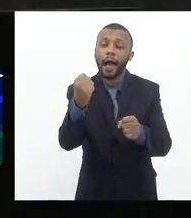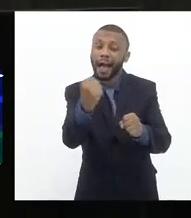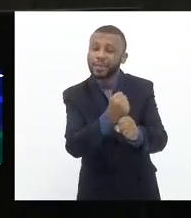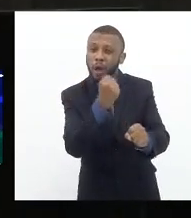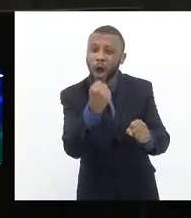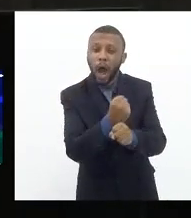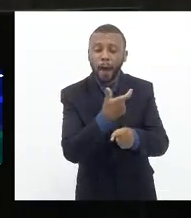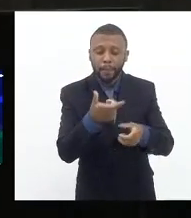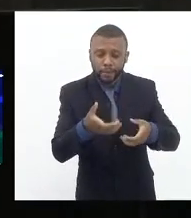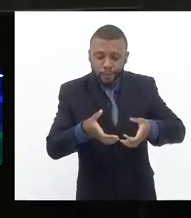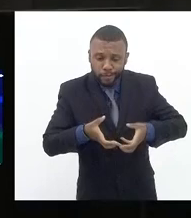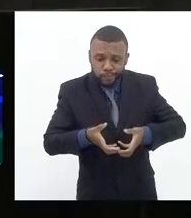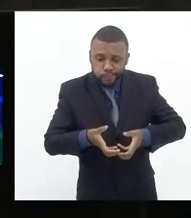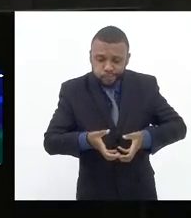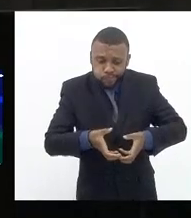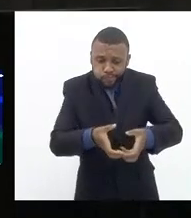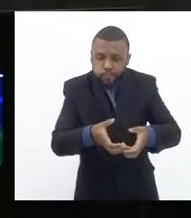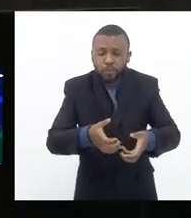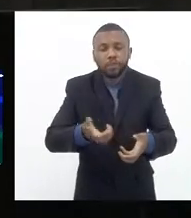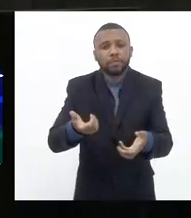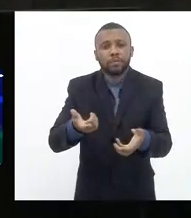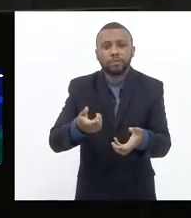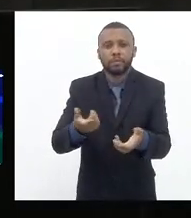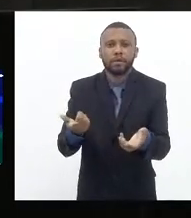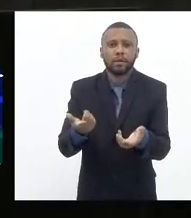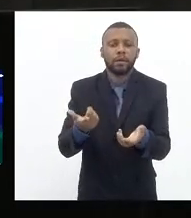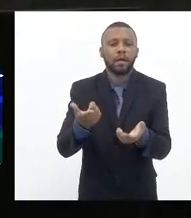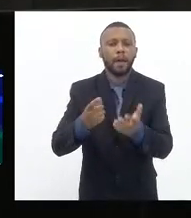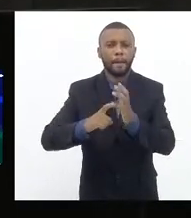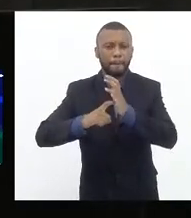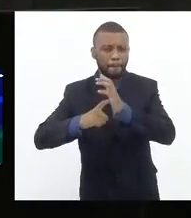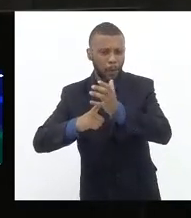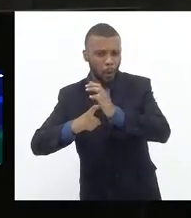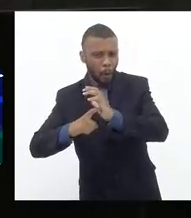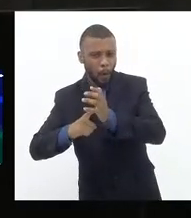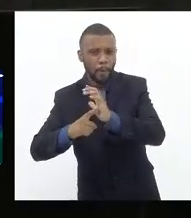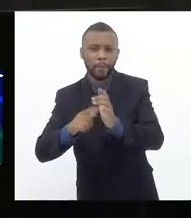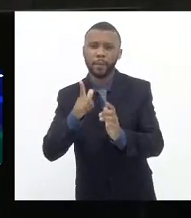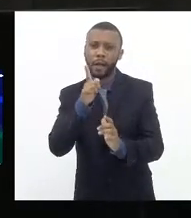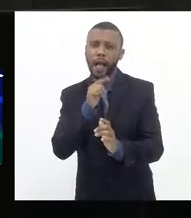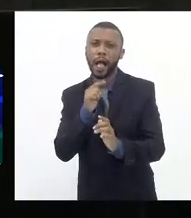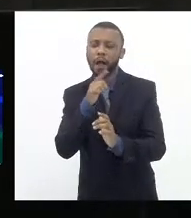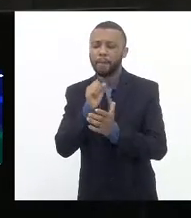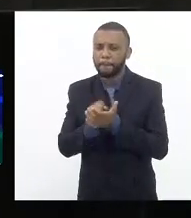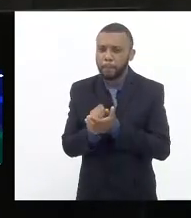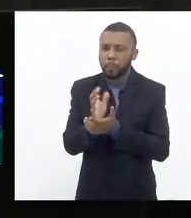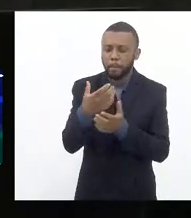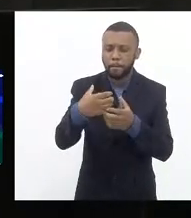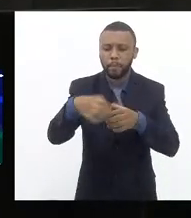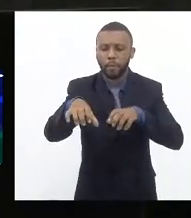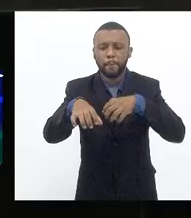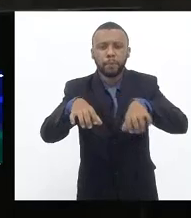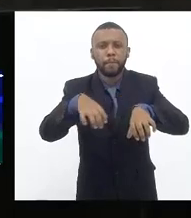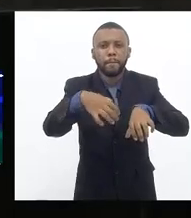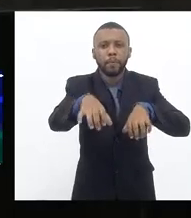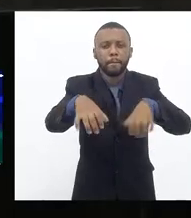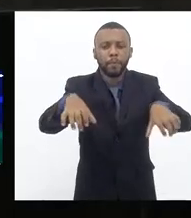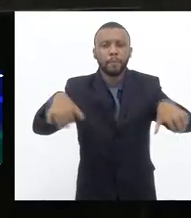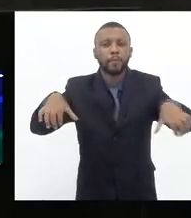chegada de água potável, o reservatório, bombas para empurrar e distribuição de toda a